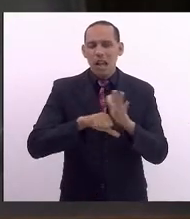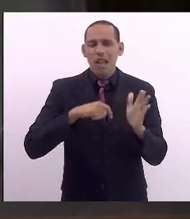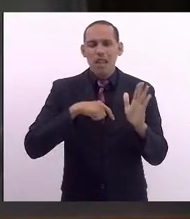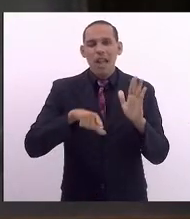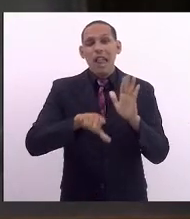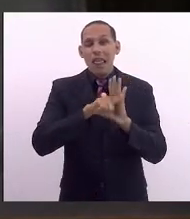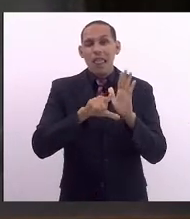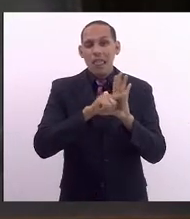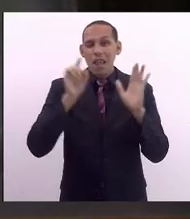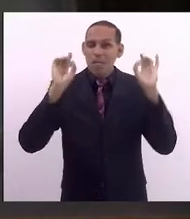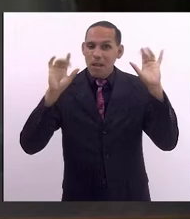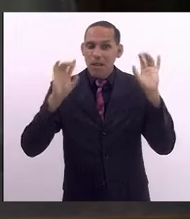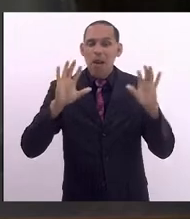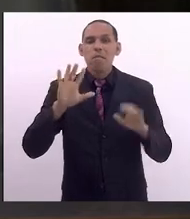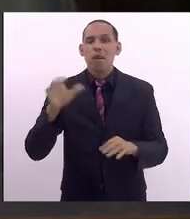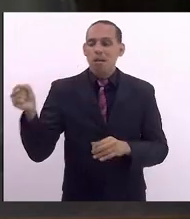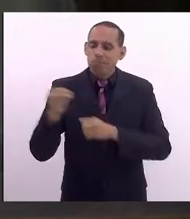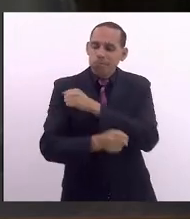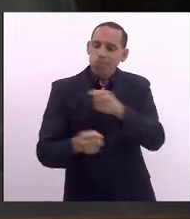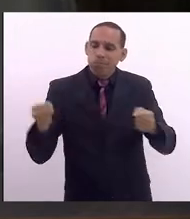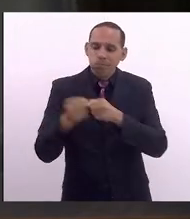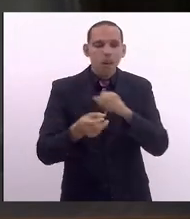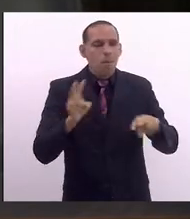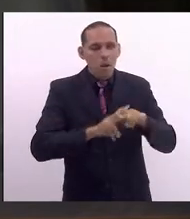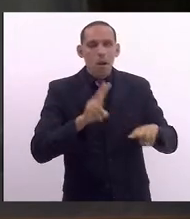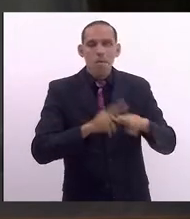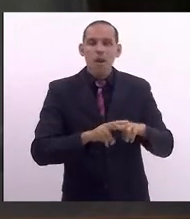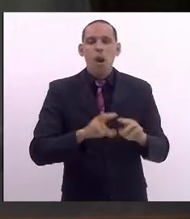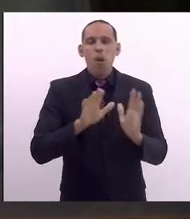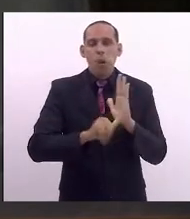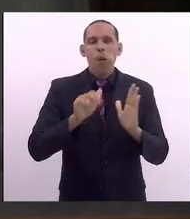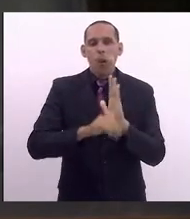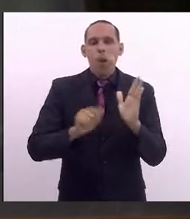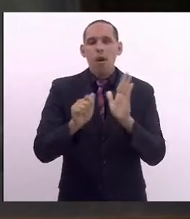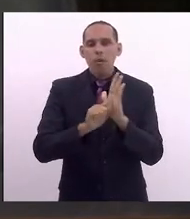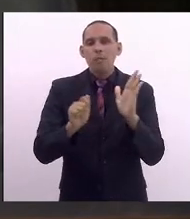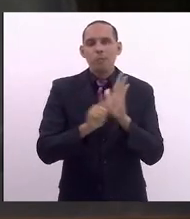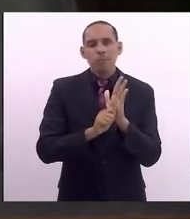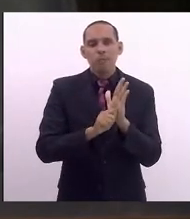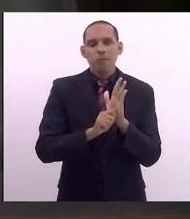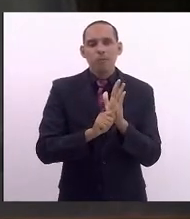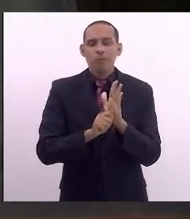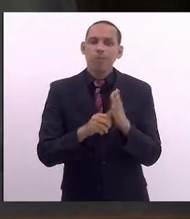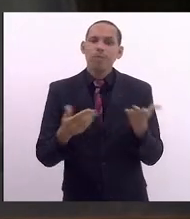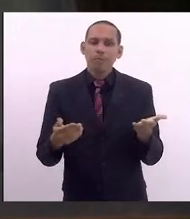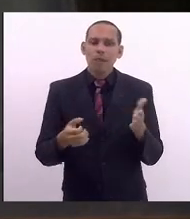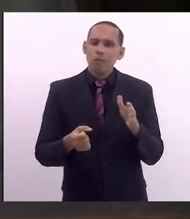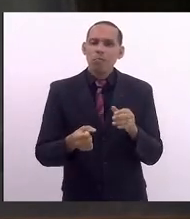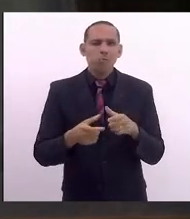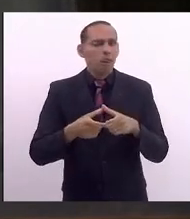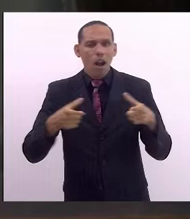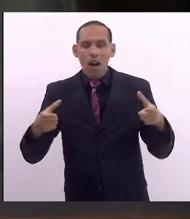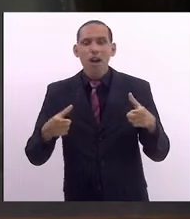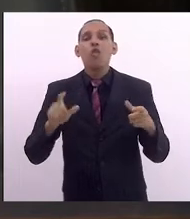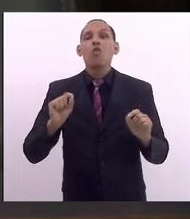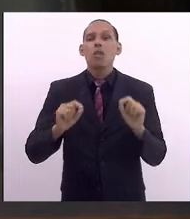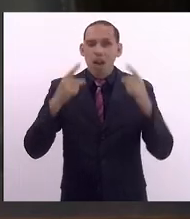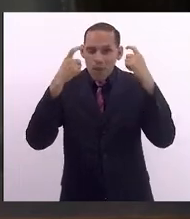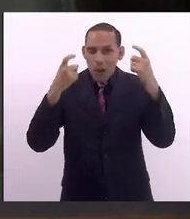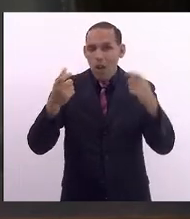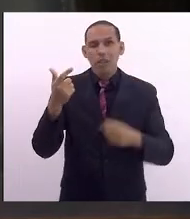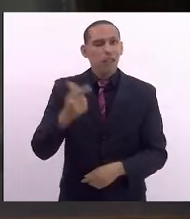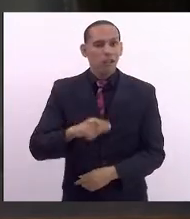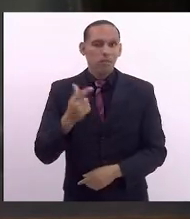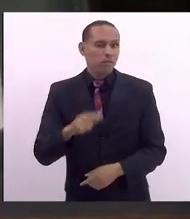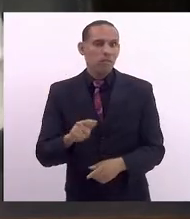especiais, e a gente encarcera basicamente por furto, roubo e tráfico. Na sua grande maioria das vezes, crimes sem violência e sem grave